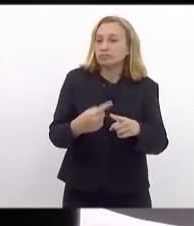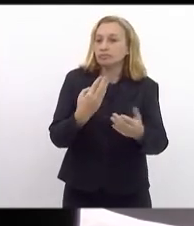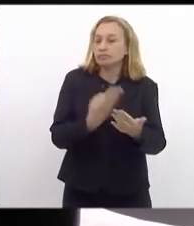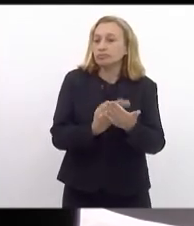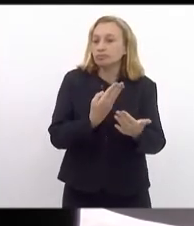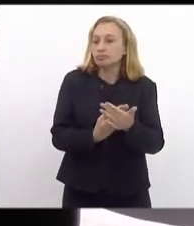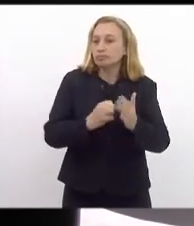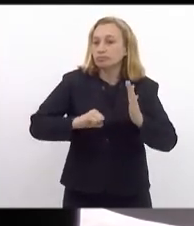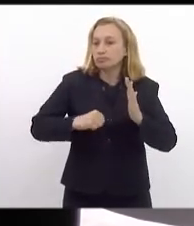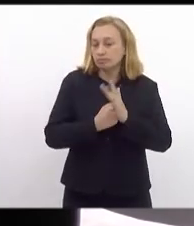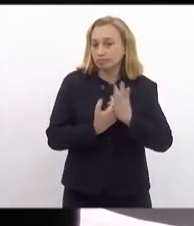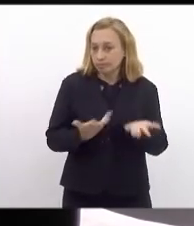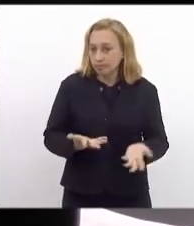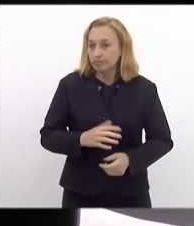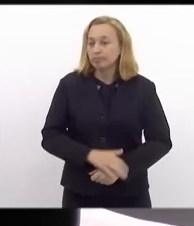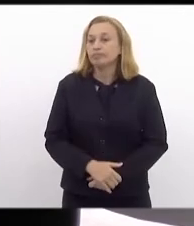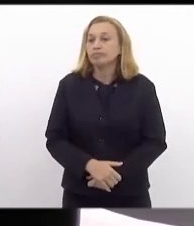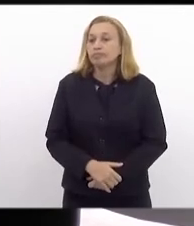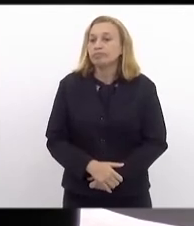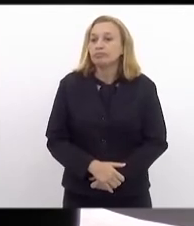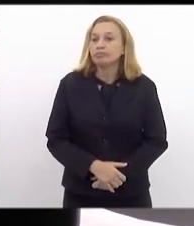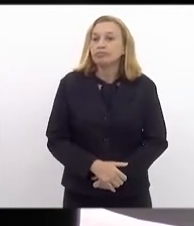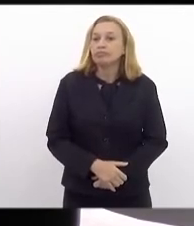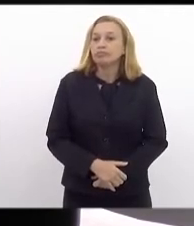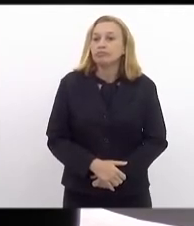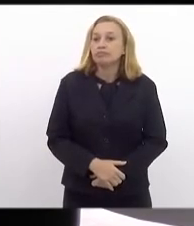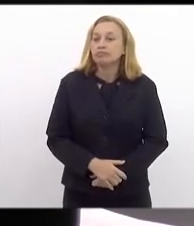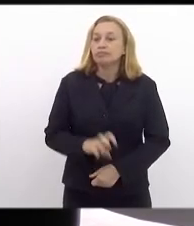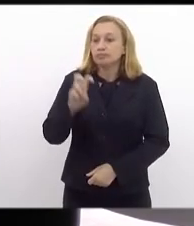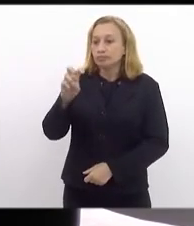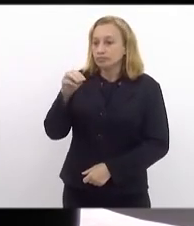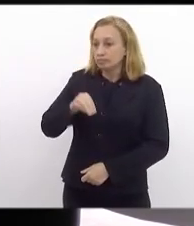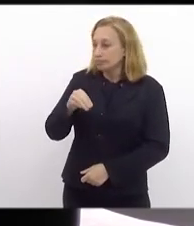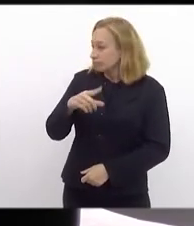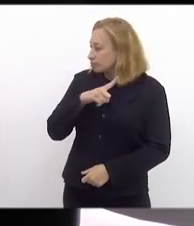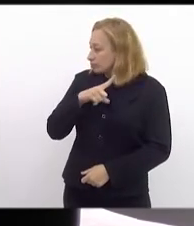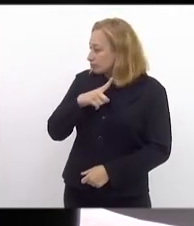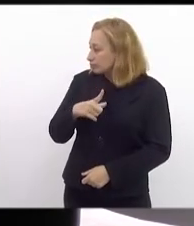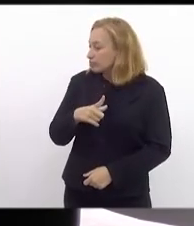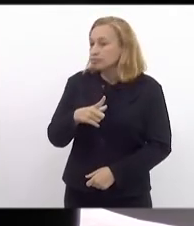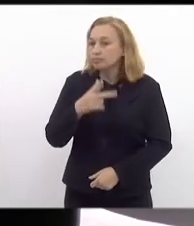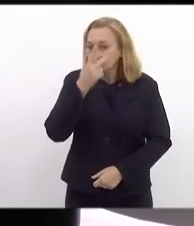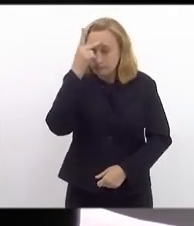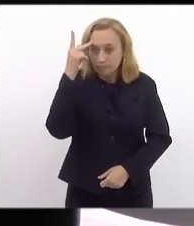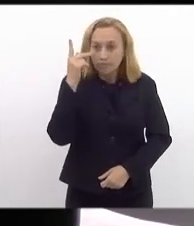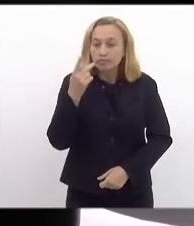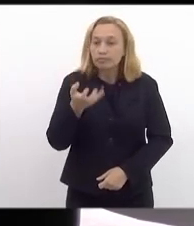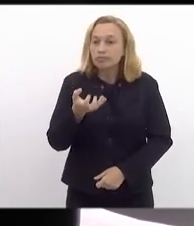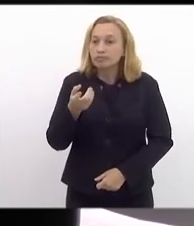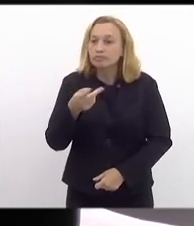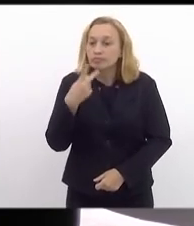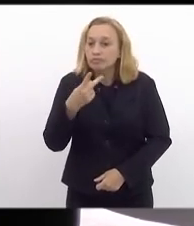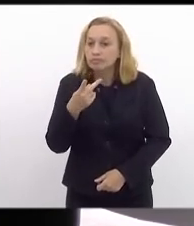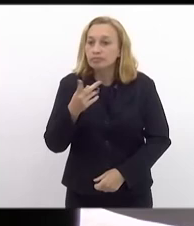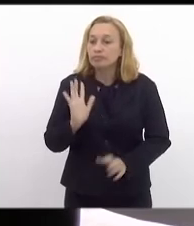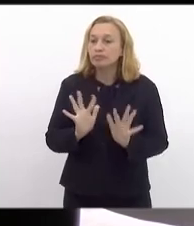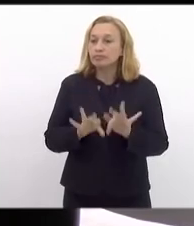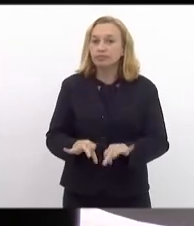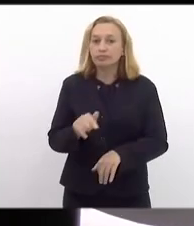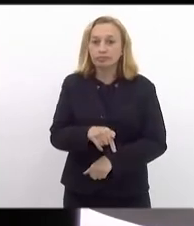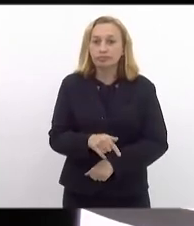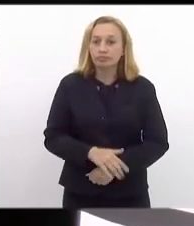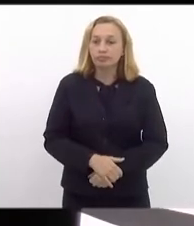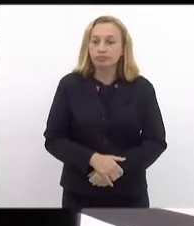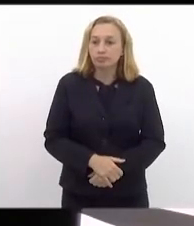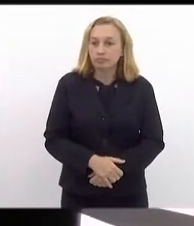estudo do impacto Eu ainda tenho só cinco minutos fiquem Se alguém quiser fazer uma intervenção para mim concluir